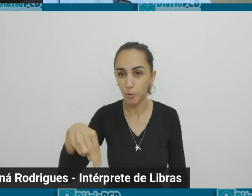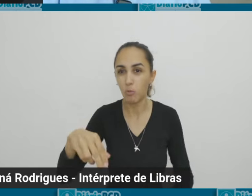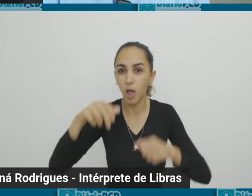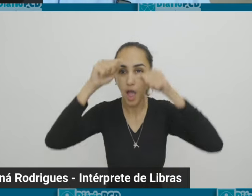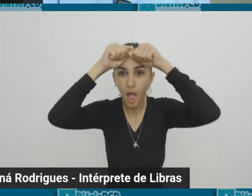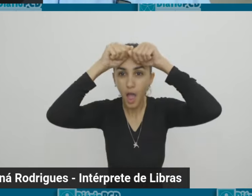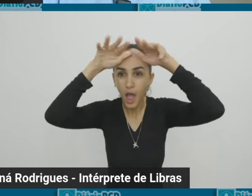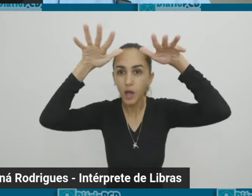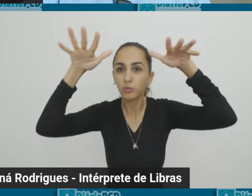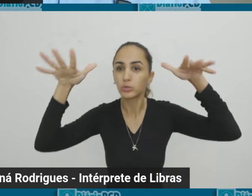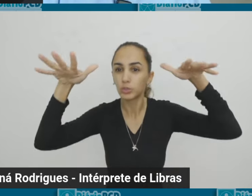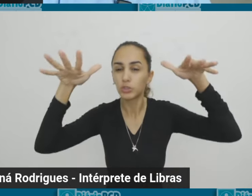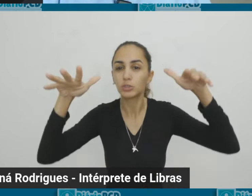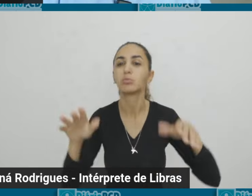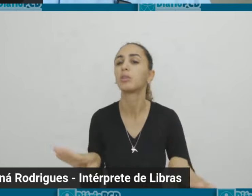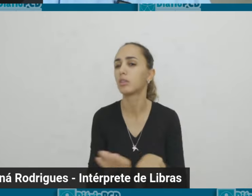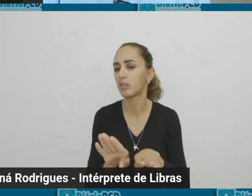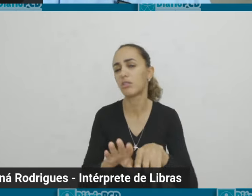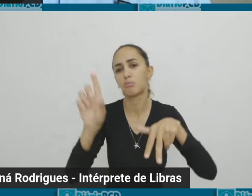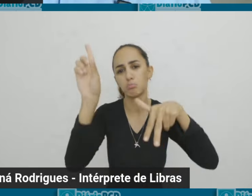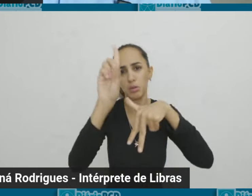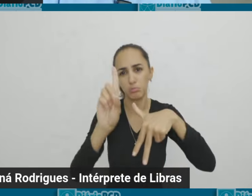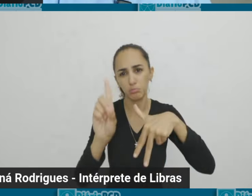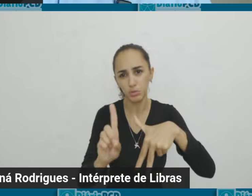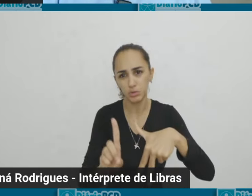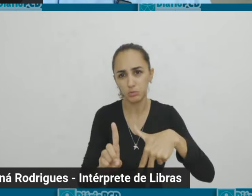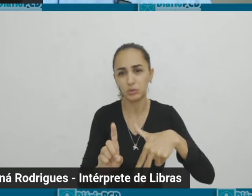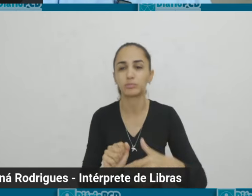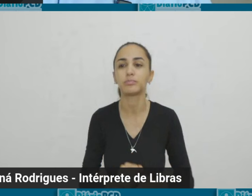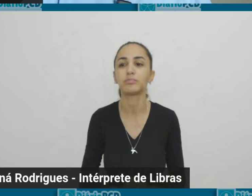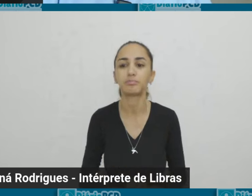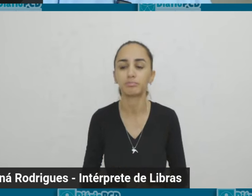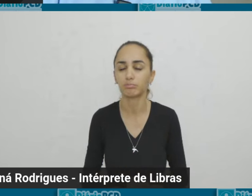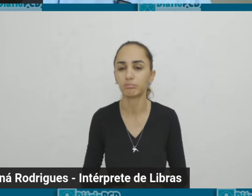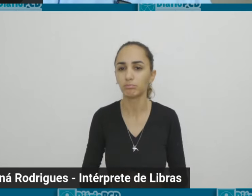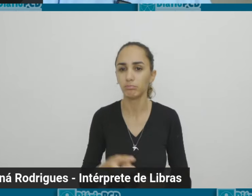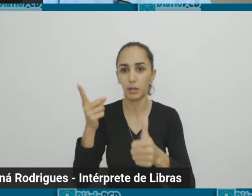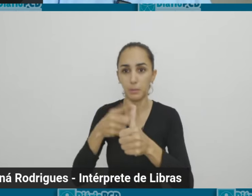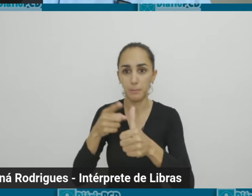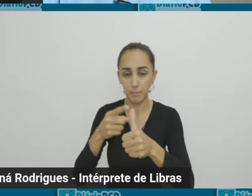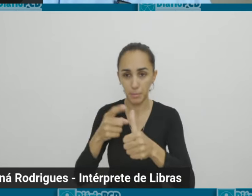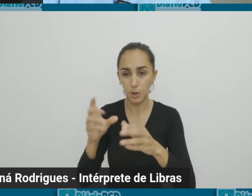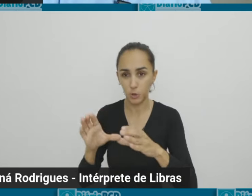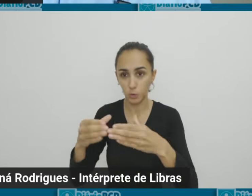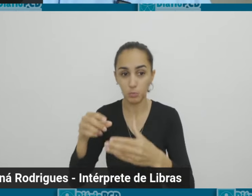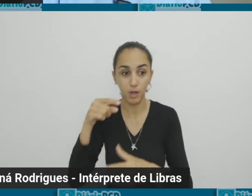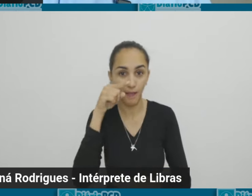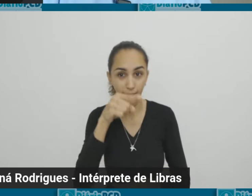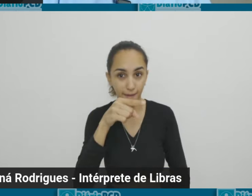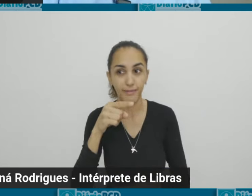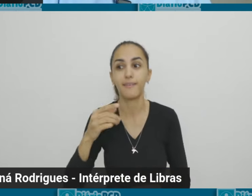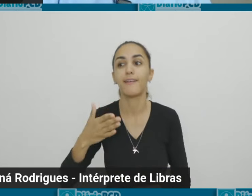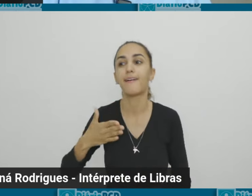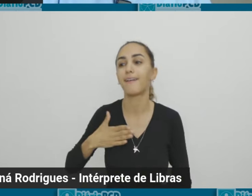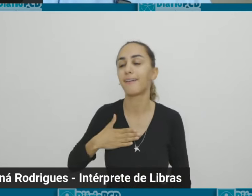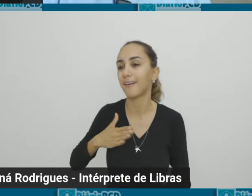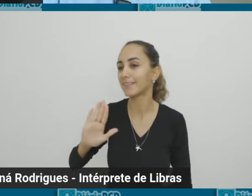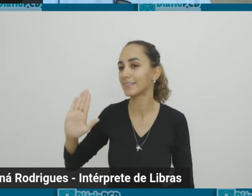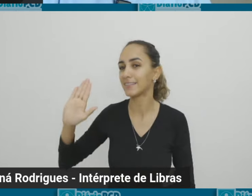pessoa autista, portanto, pessoa também com deficiência, ele titular na chapa, ela candidata simplesmente